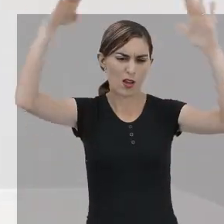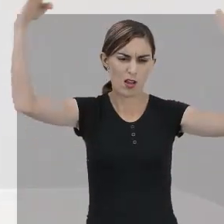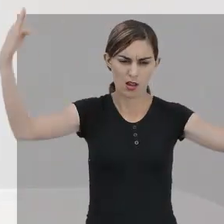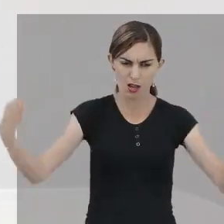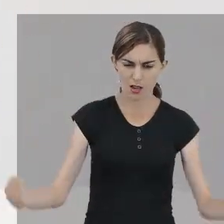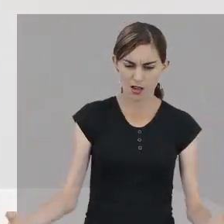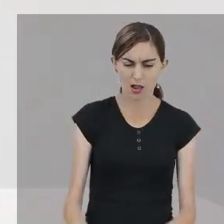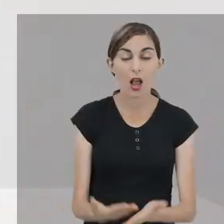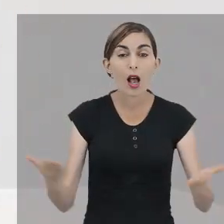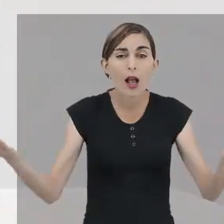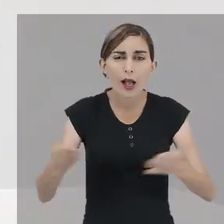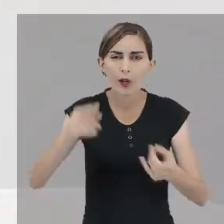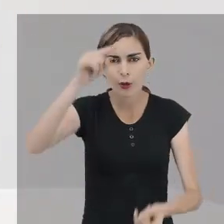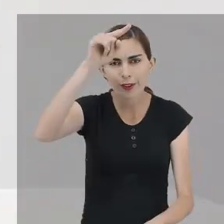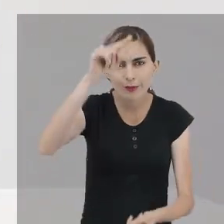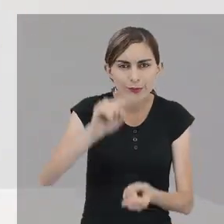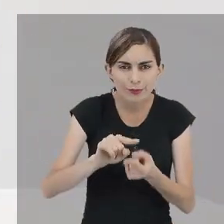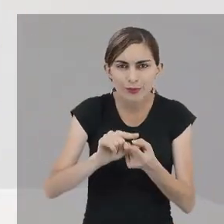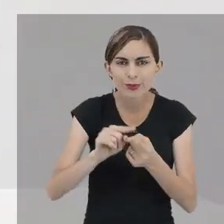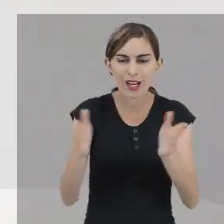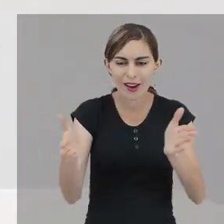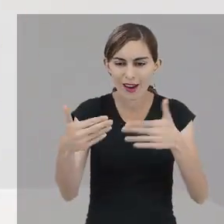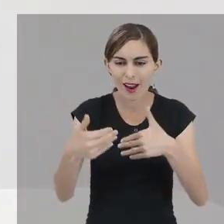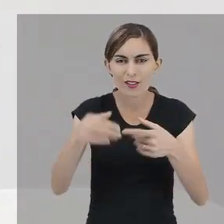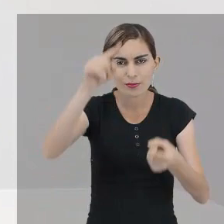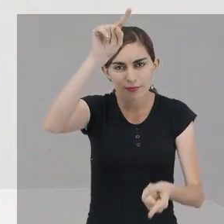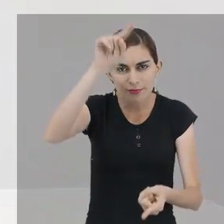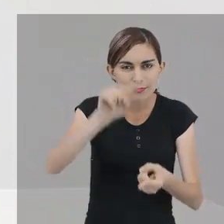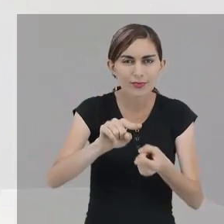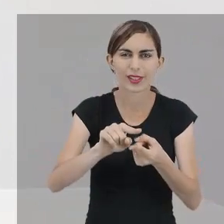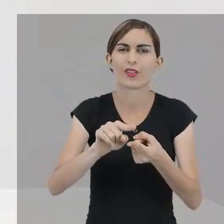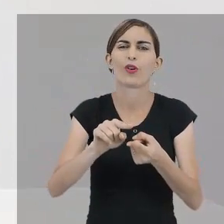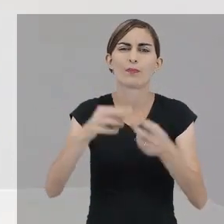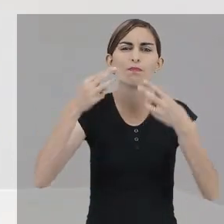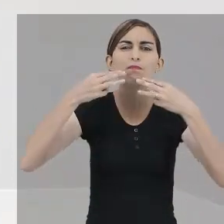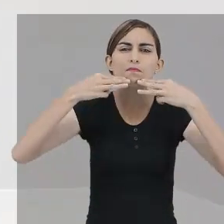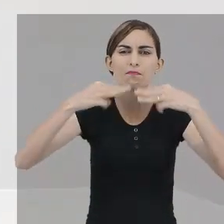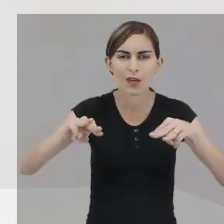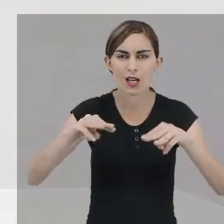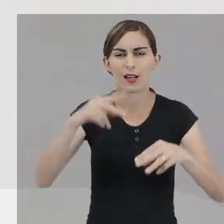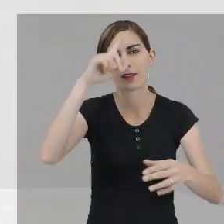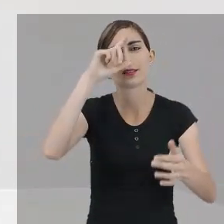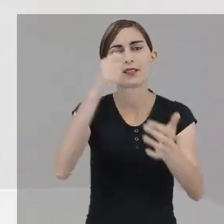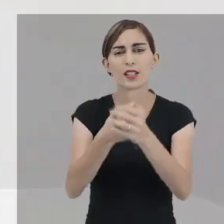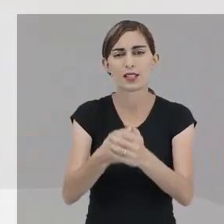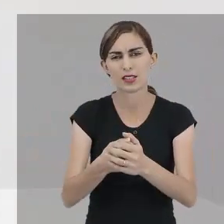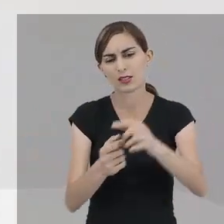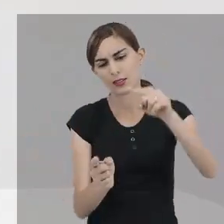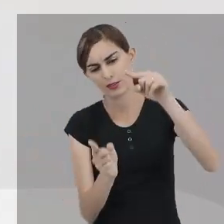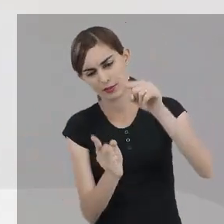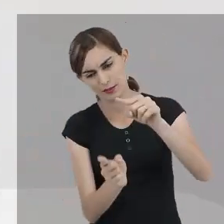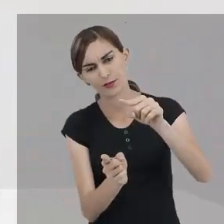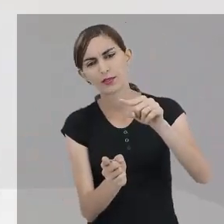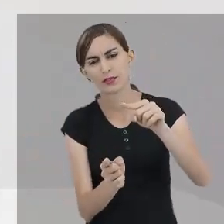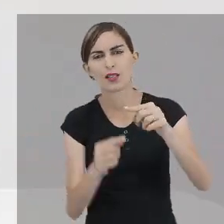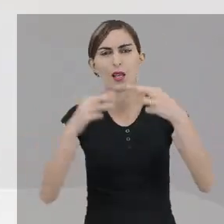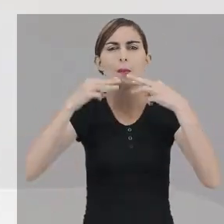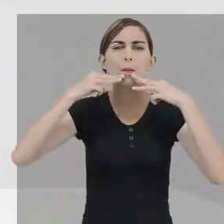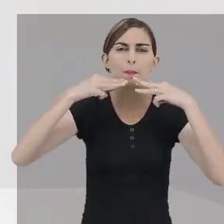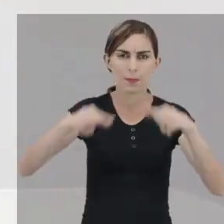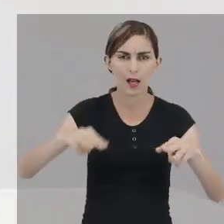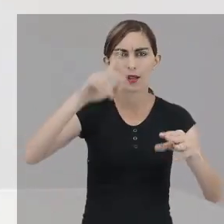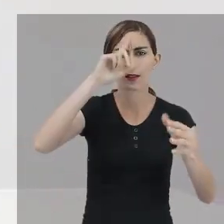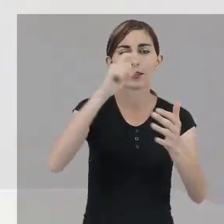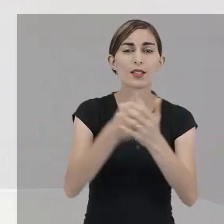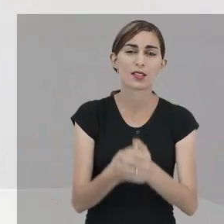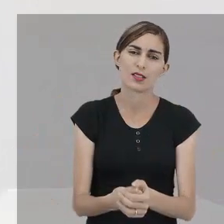palet de uma forma, e agora você tem que fazer isso com caixas menores. O marketing decide sobre a embalagem, gente. Vocês viram isso